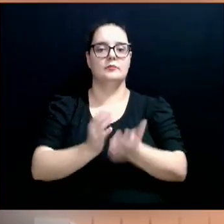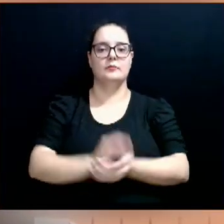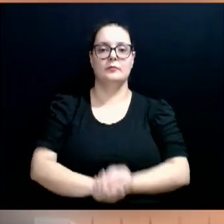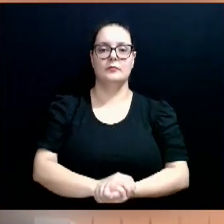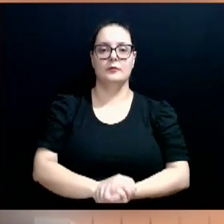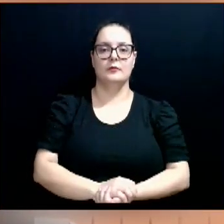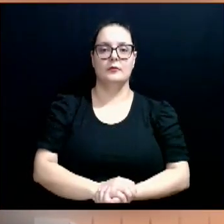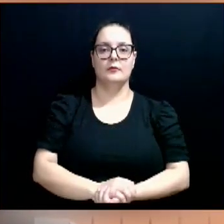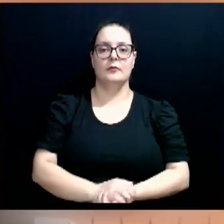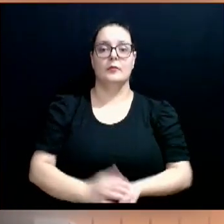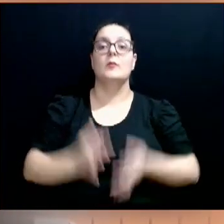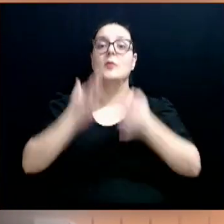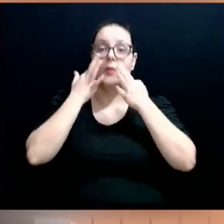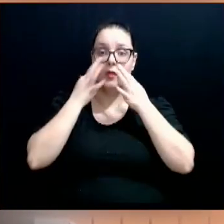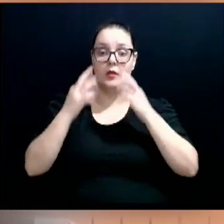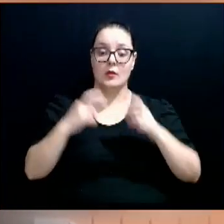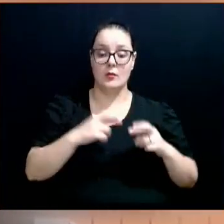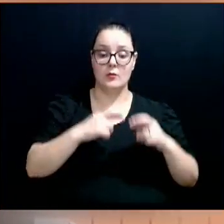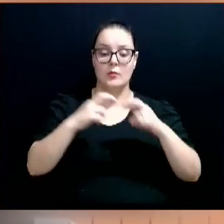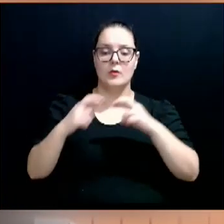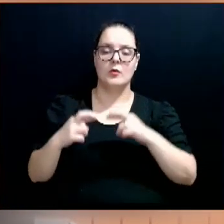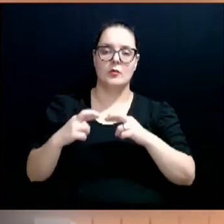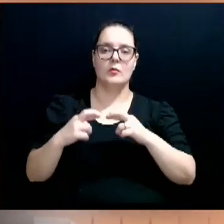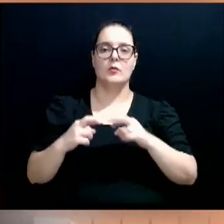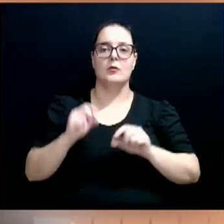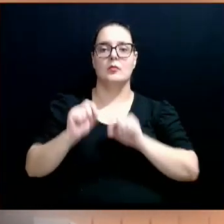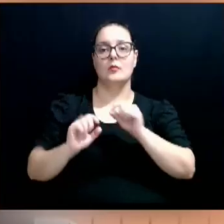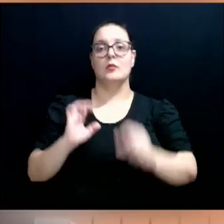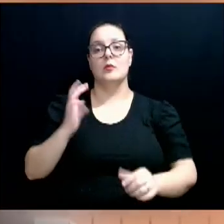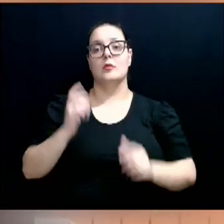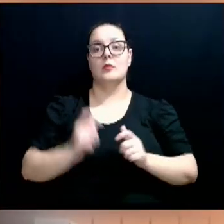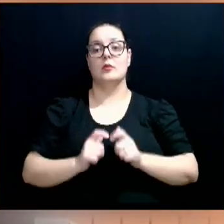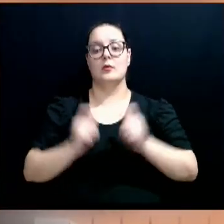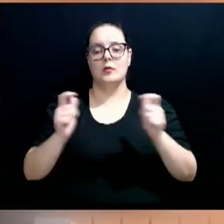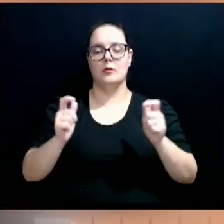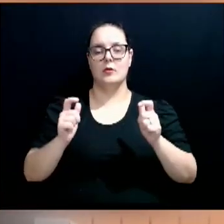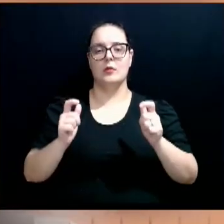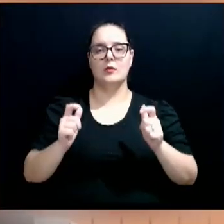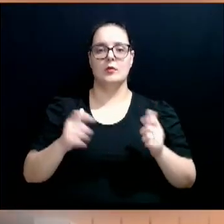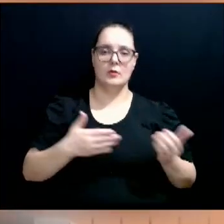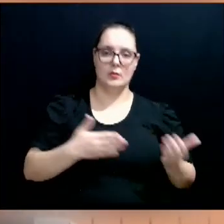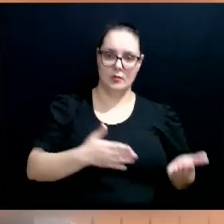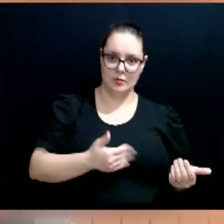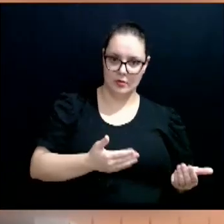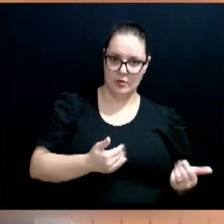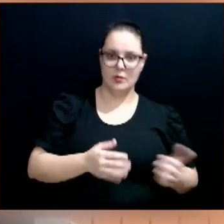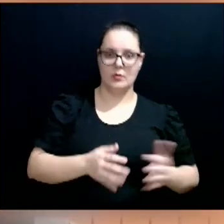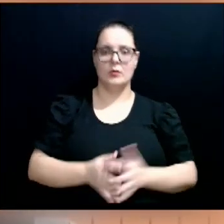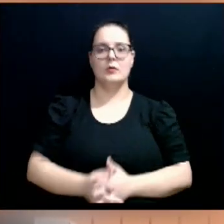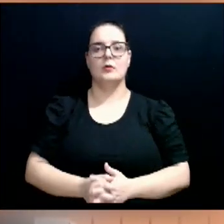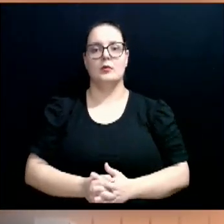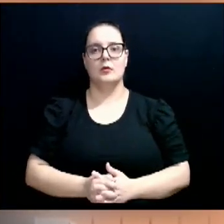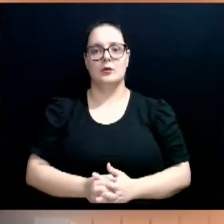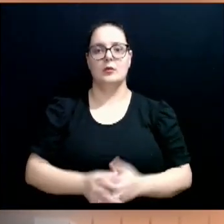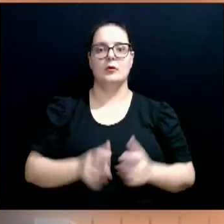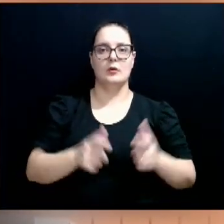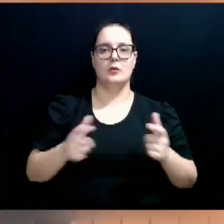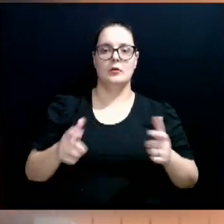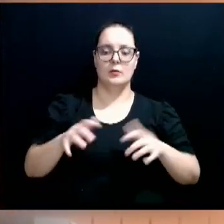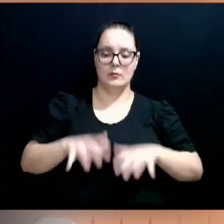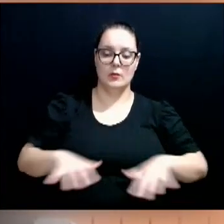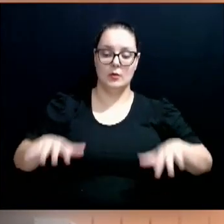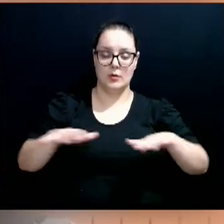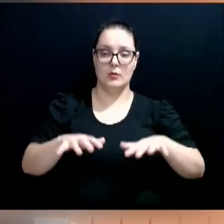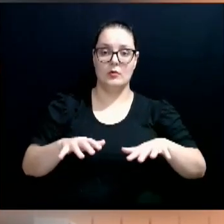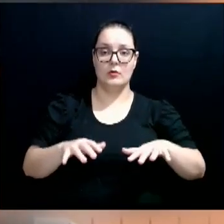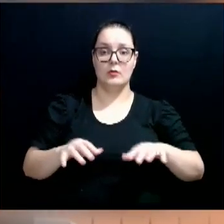atenção e observação no que acontece, sobretudo, entre a juventude, que cresce entre a juventude. E o evangélico